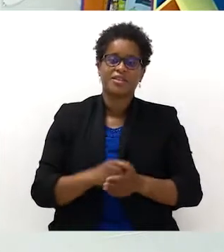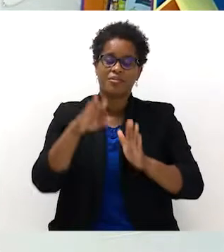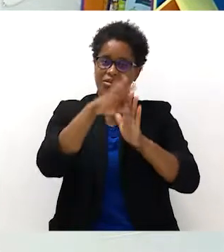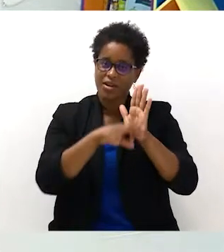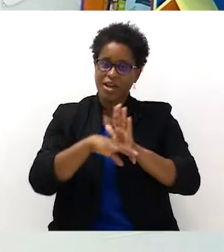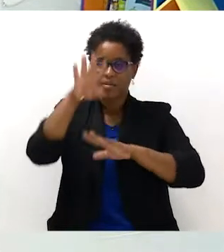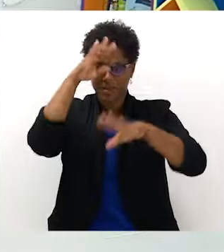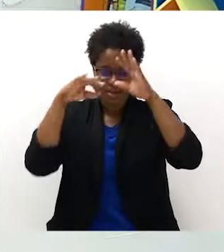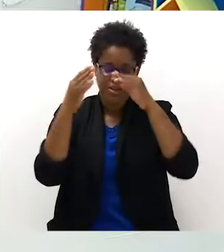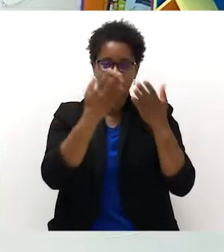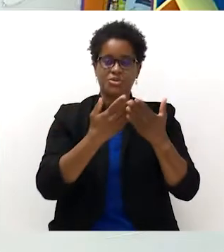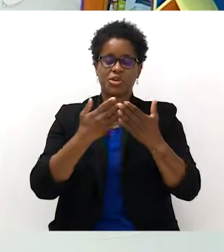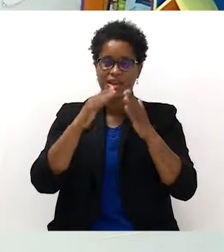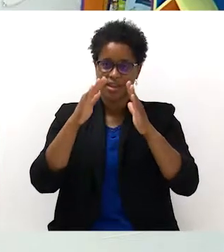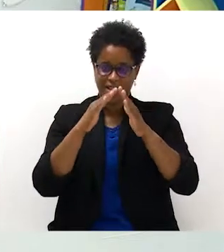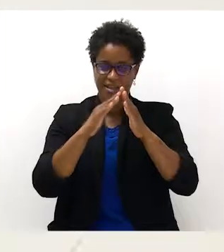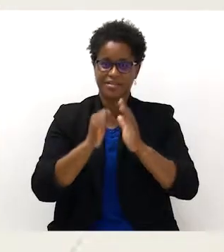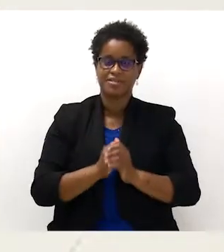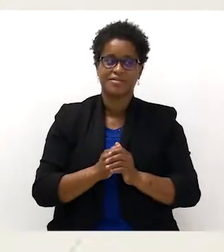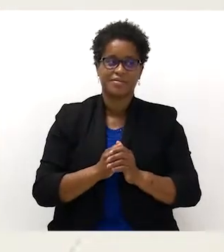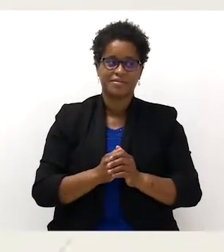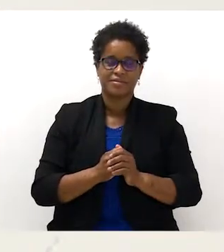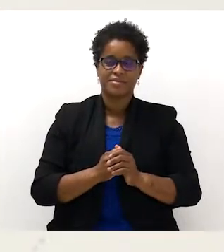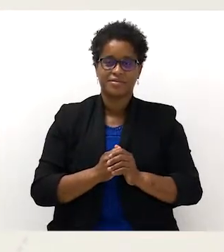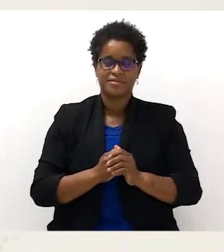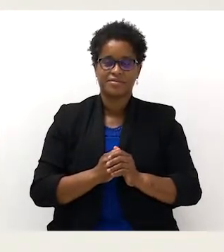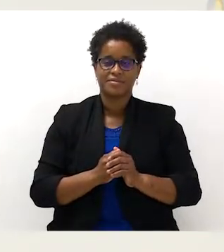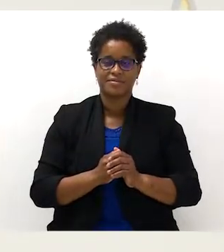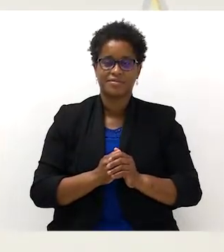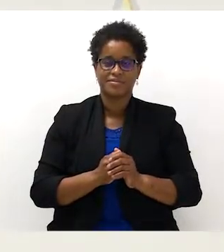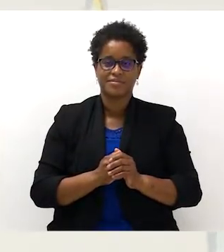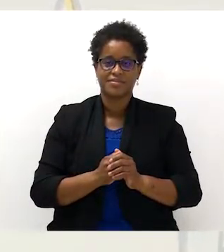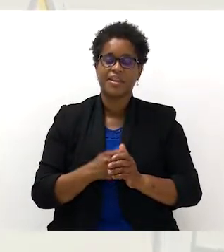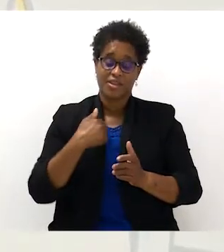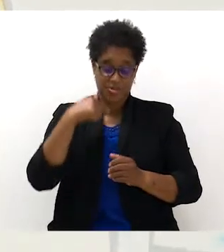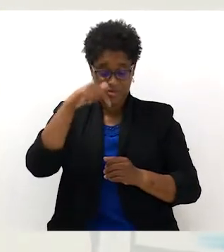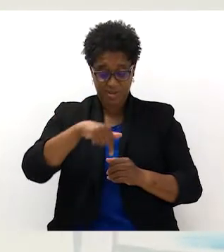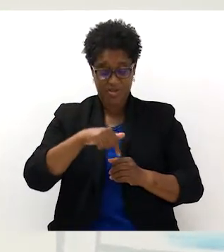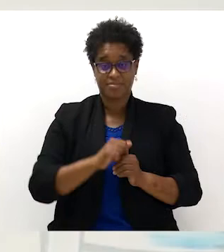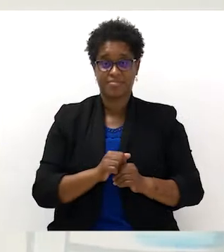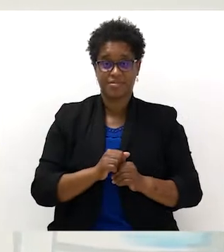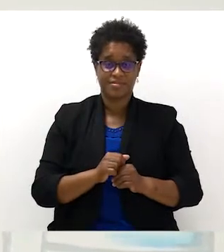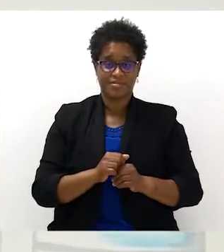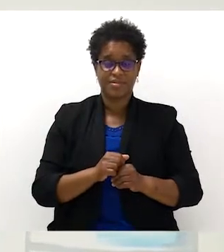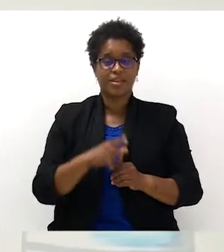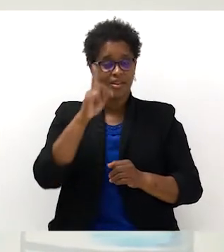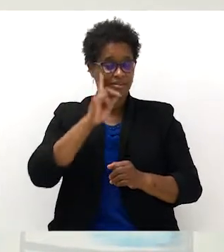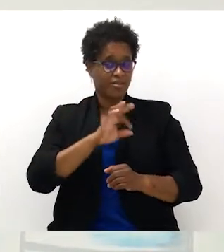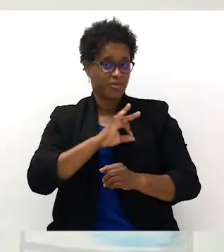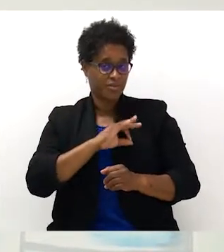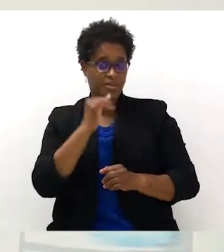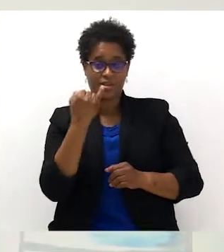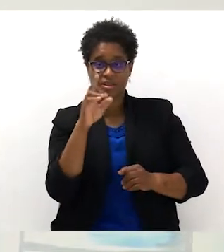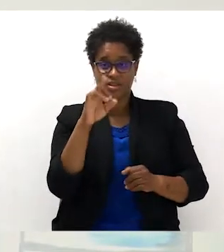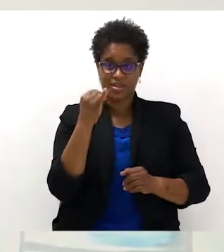ao programa Aprender e Estudar em Casa. Estou aqui com a professora Iria